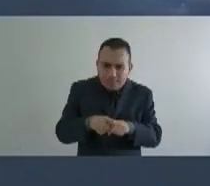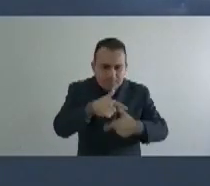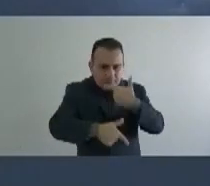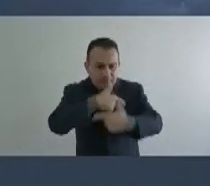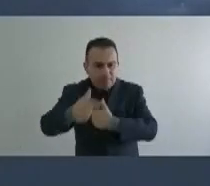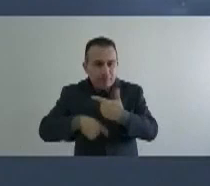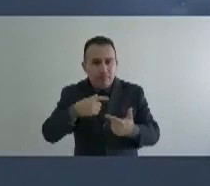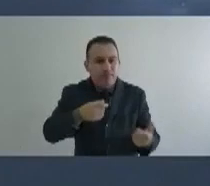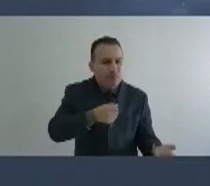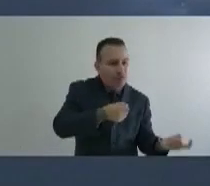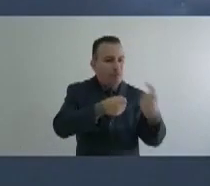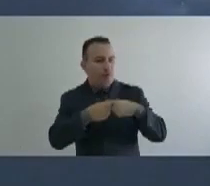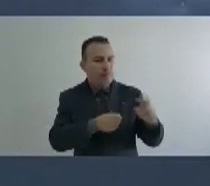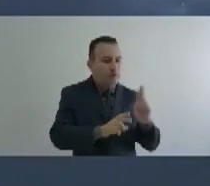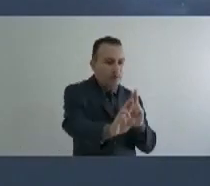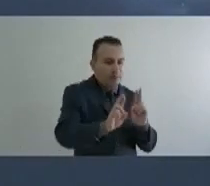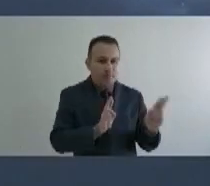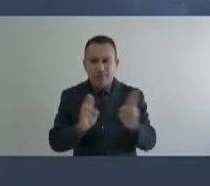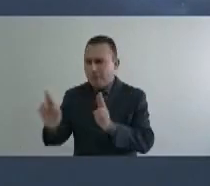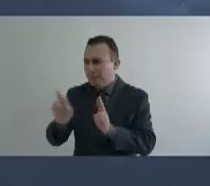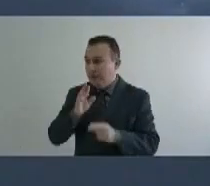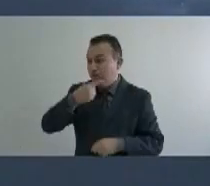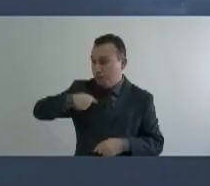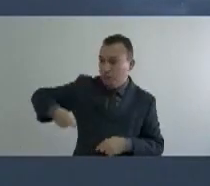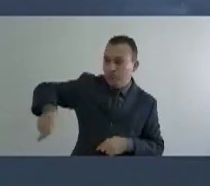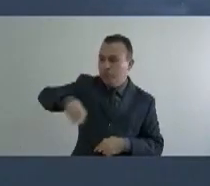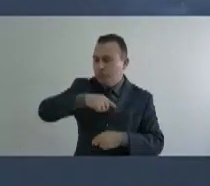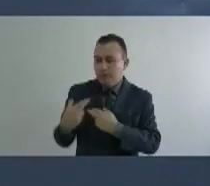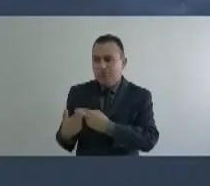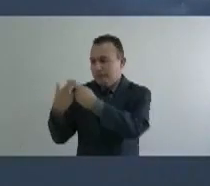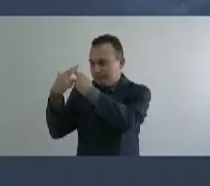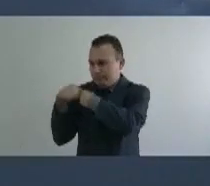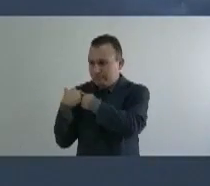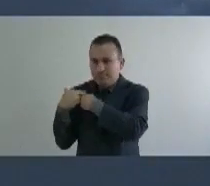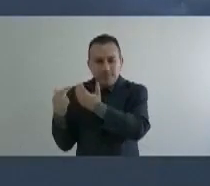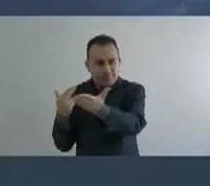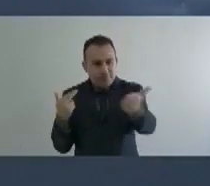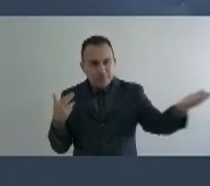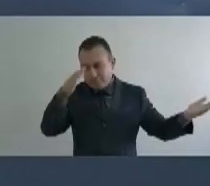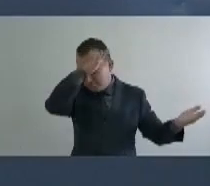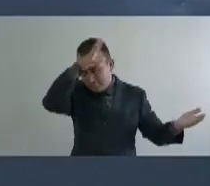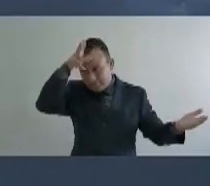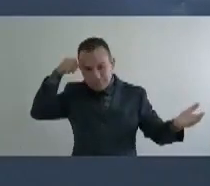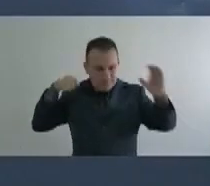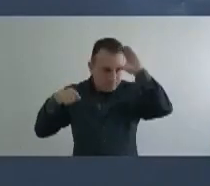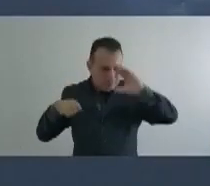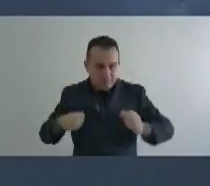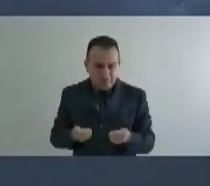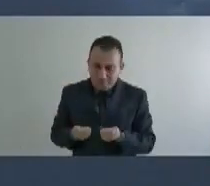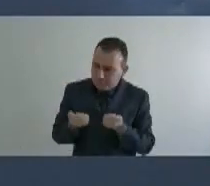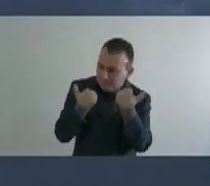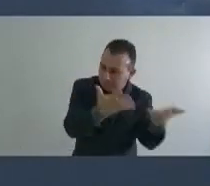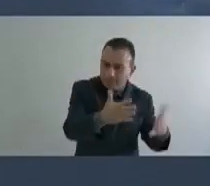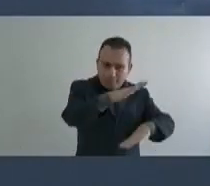resultados que todos nós temos o dever de dar ao cidadão mato-grossense, que é o grande pagador da conta de